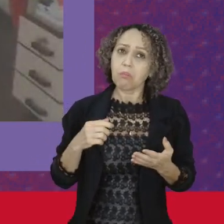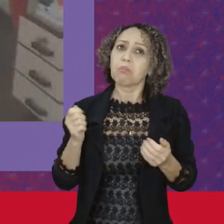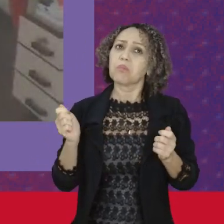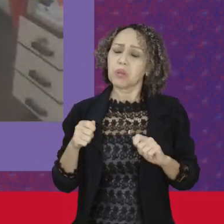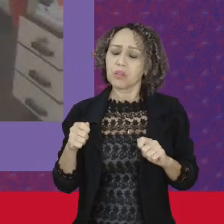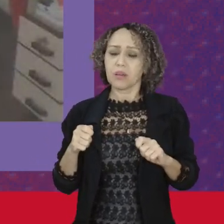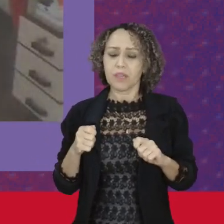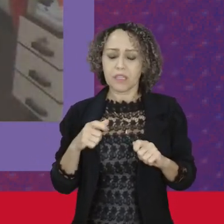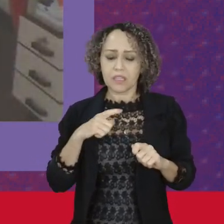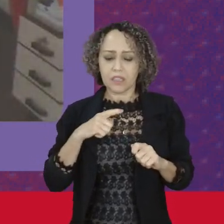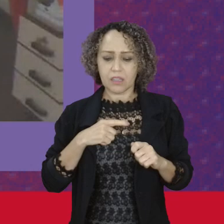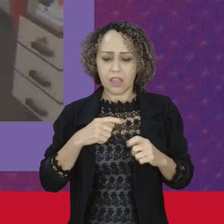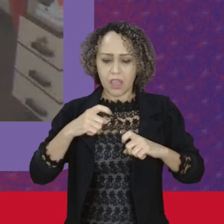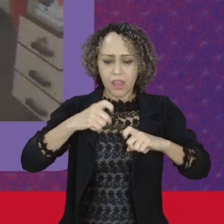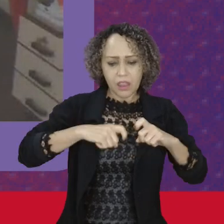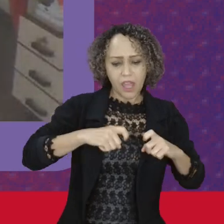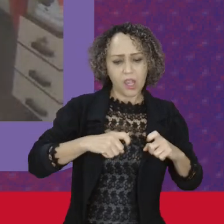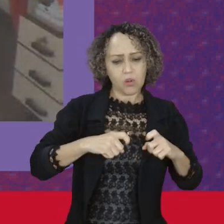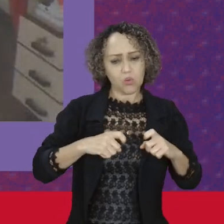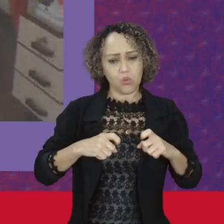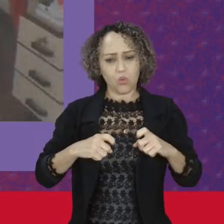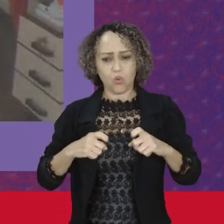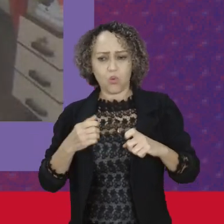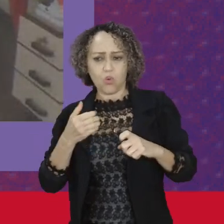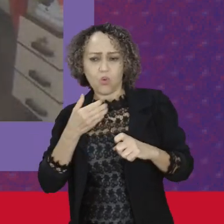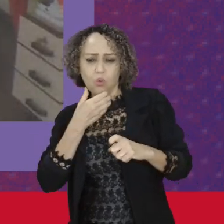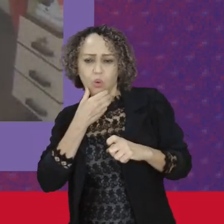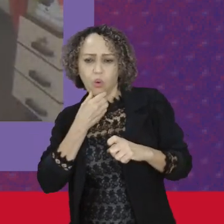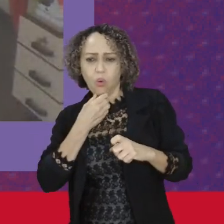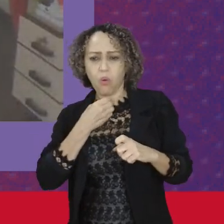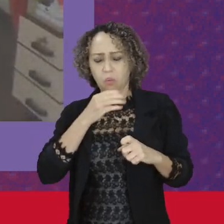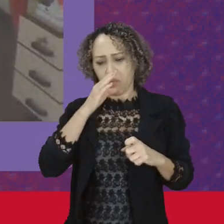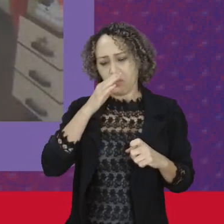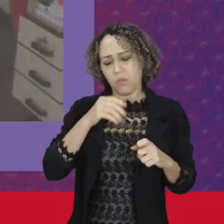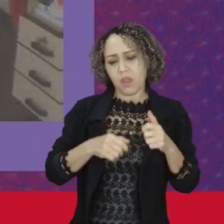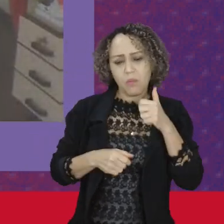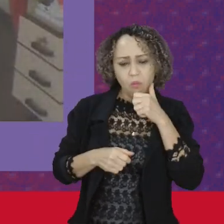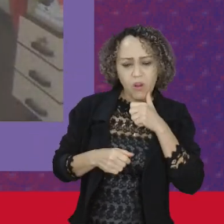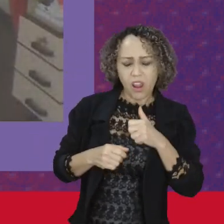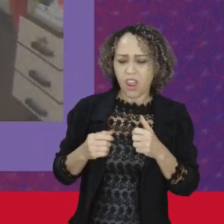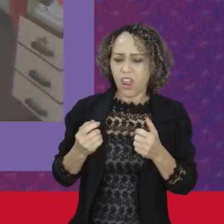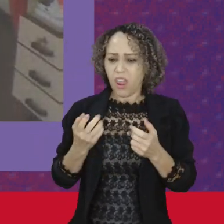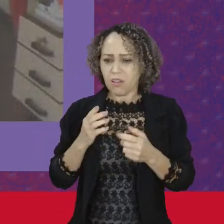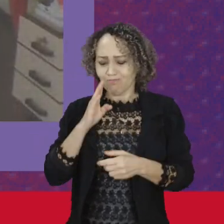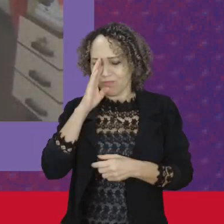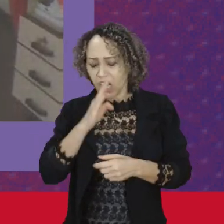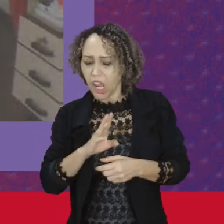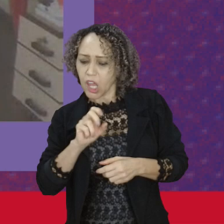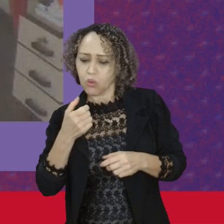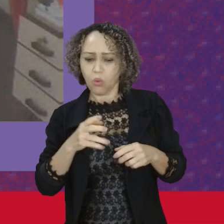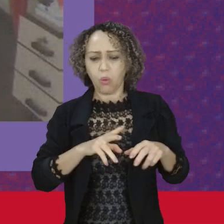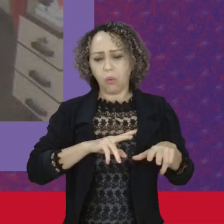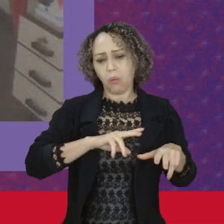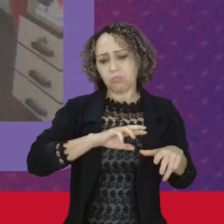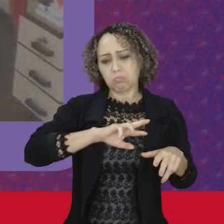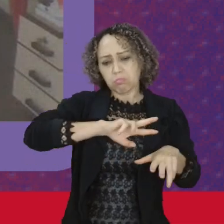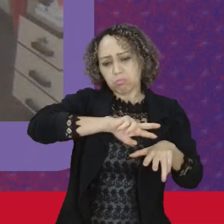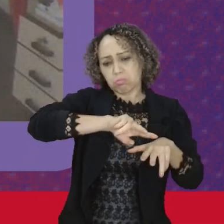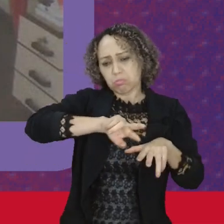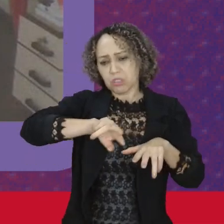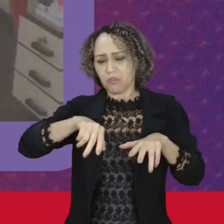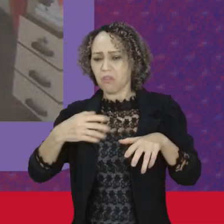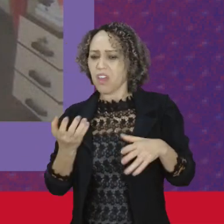sem se engravidar, né? E eu acho que tem uma outra questão que a ditadura militar trouxe, a